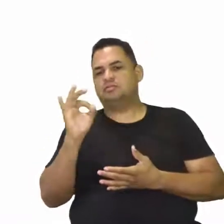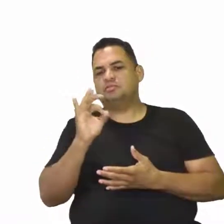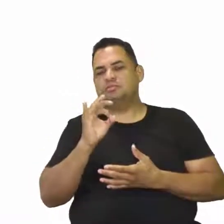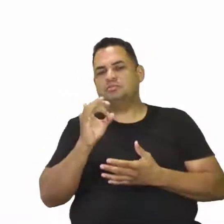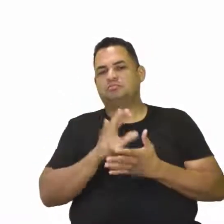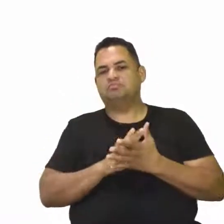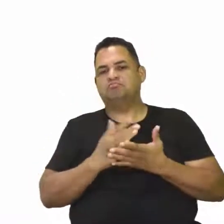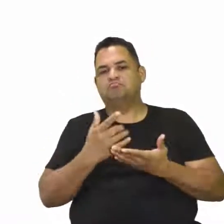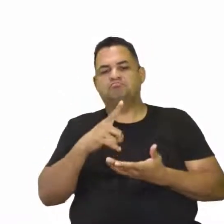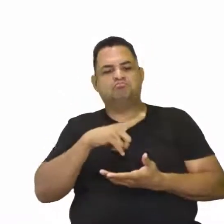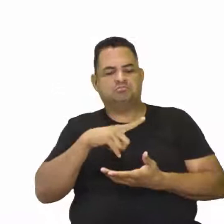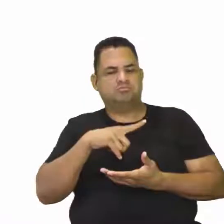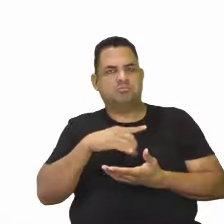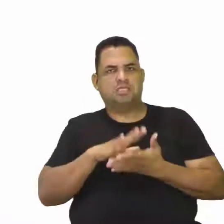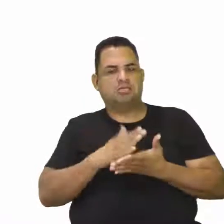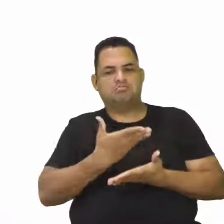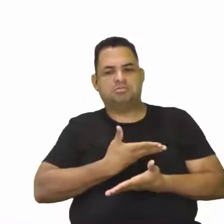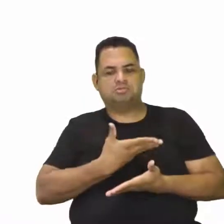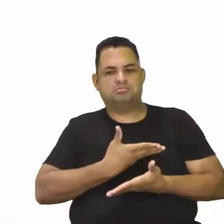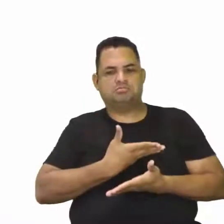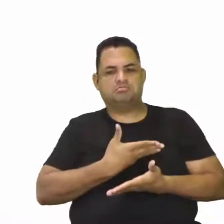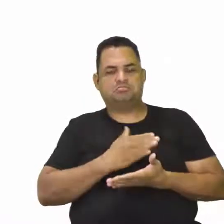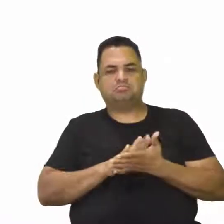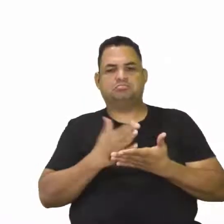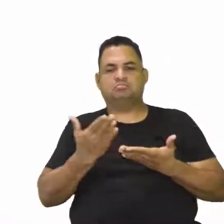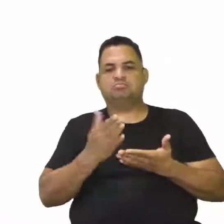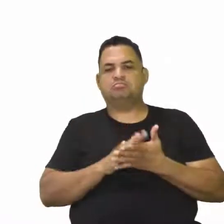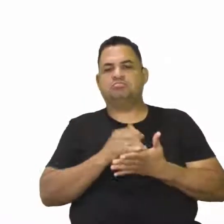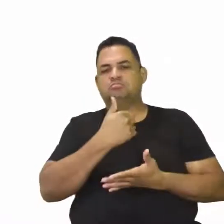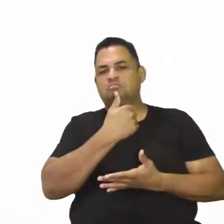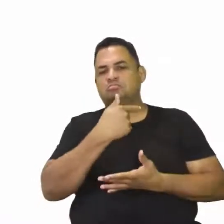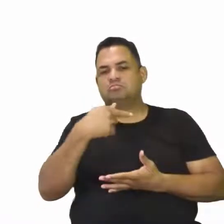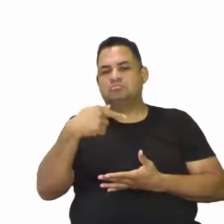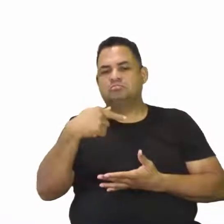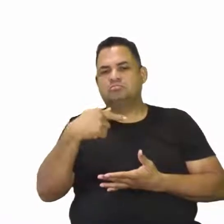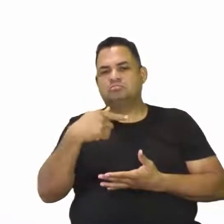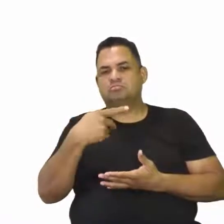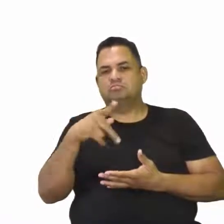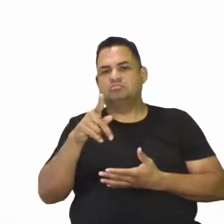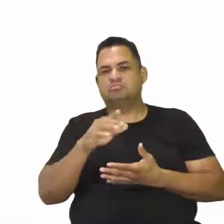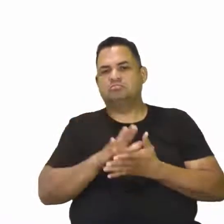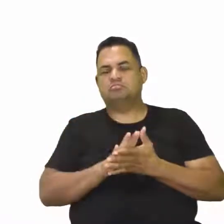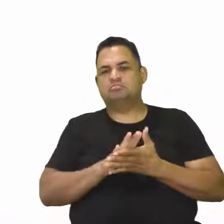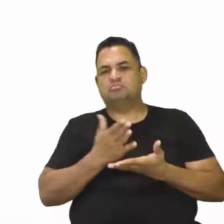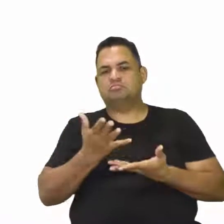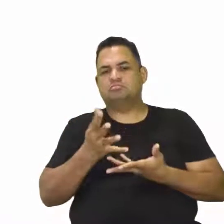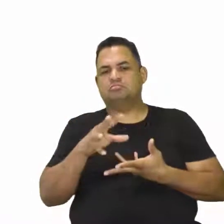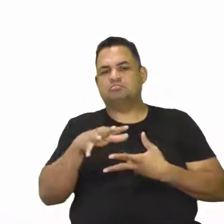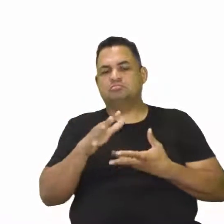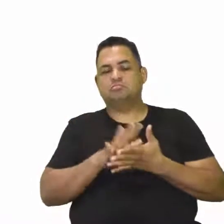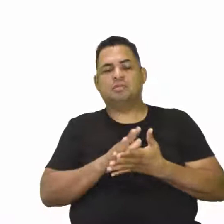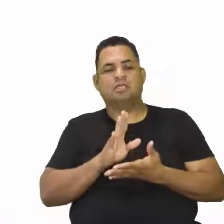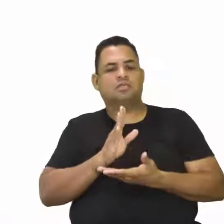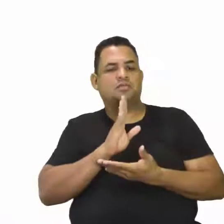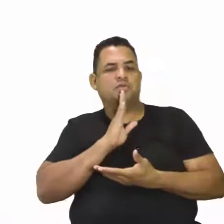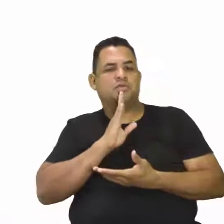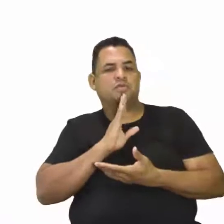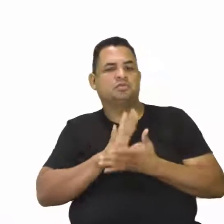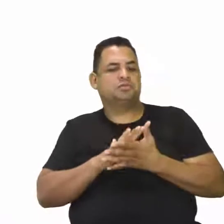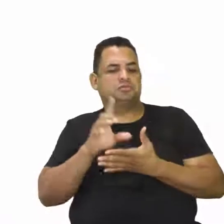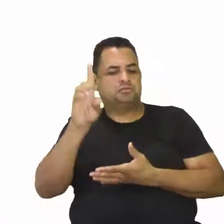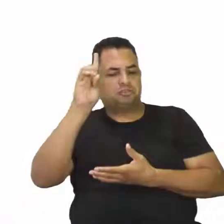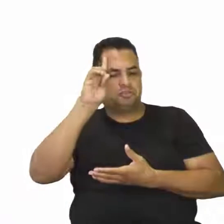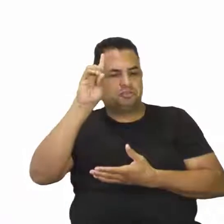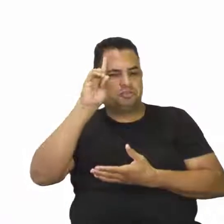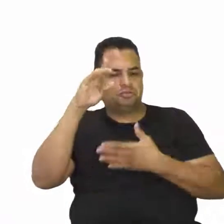disseram, para ter mais amigos. Uhum. E 17% falaram para se inteirar do que se passa no dia a